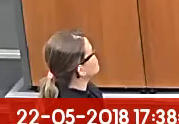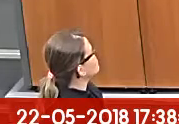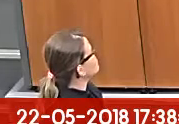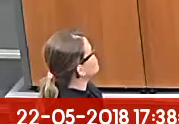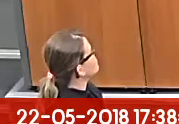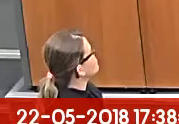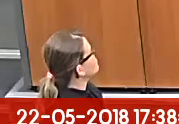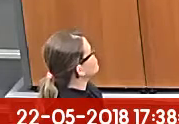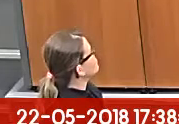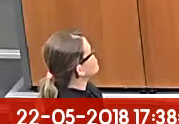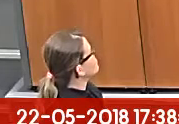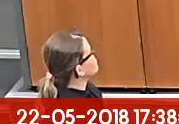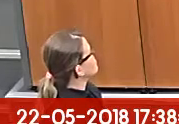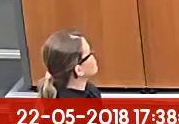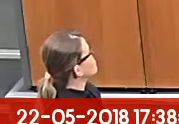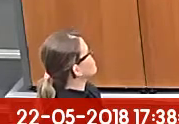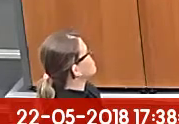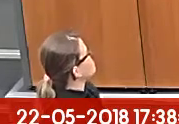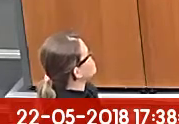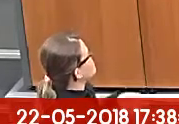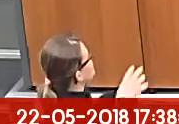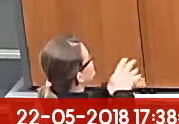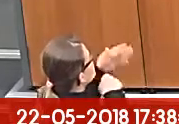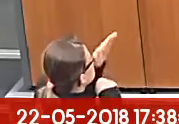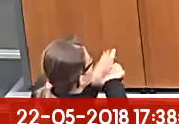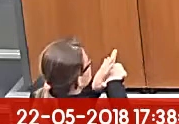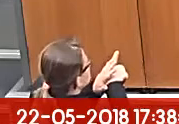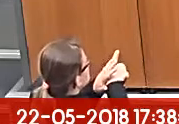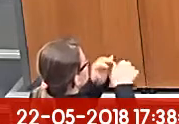essa reunião? Você faz, por favor, a pergunta a ele?